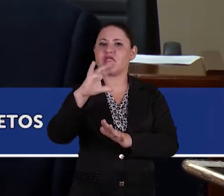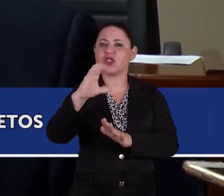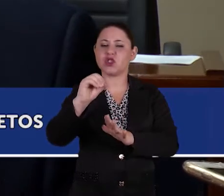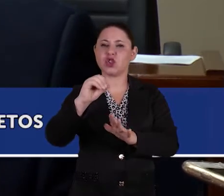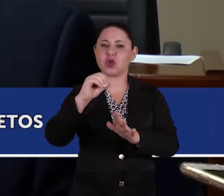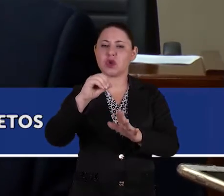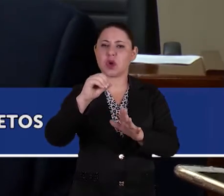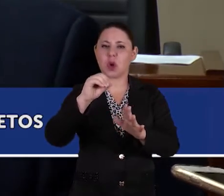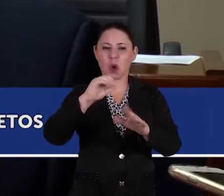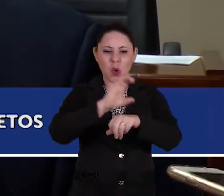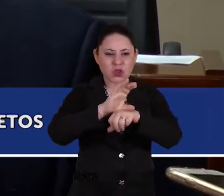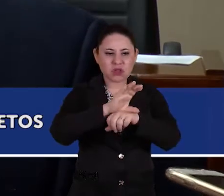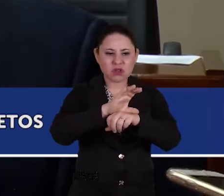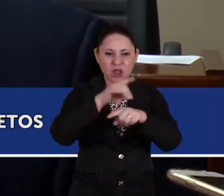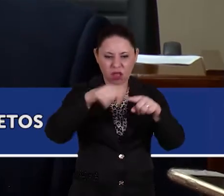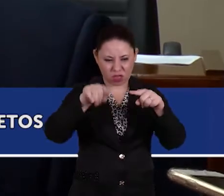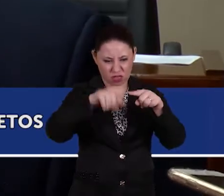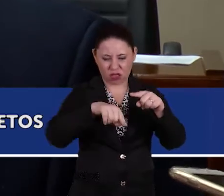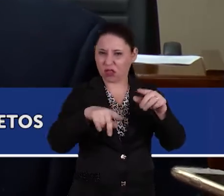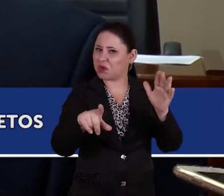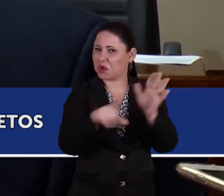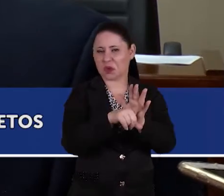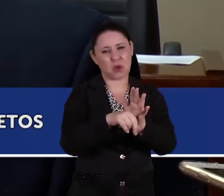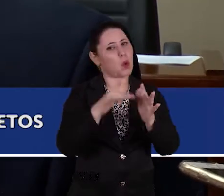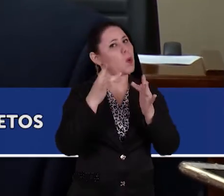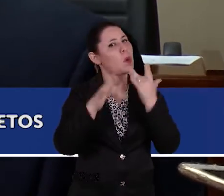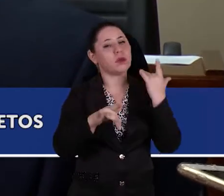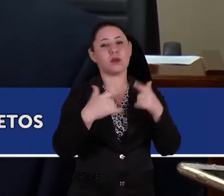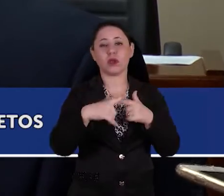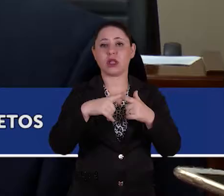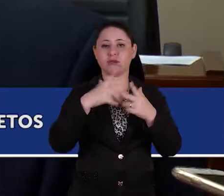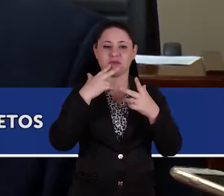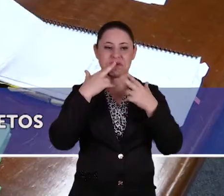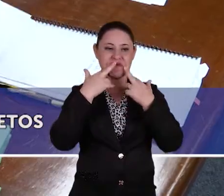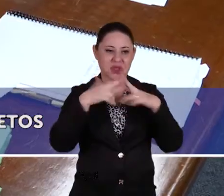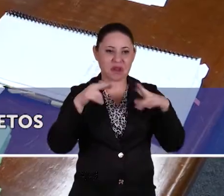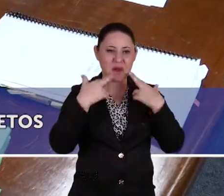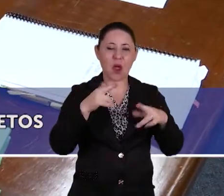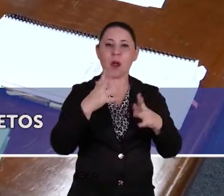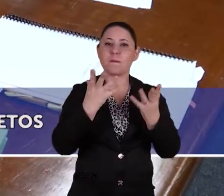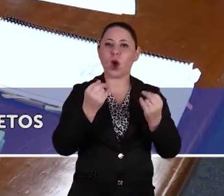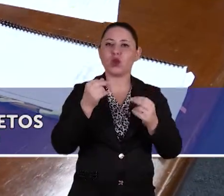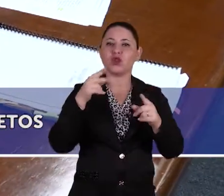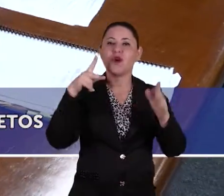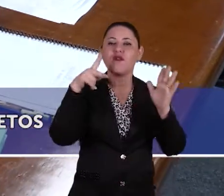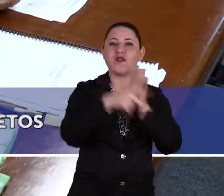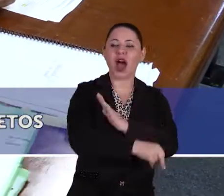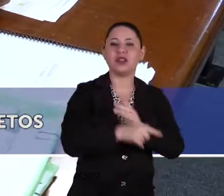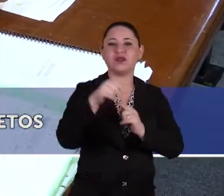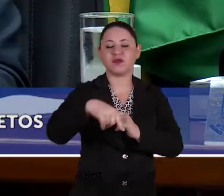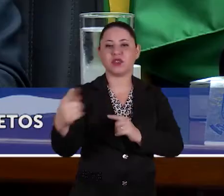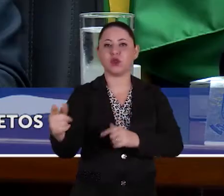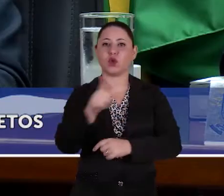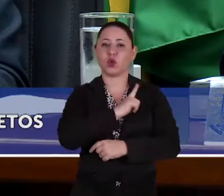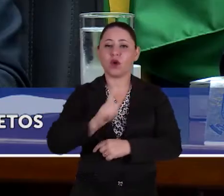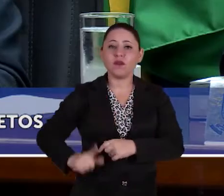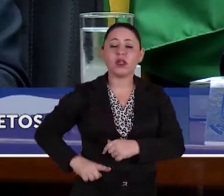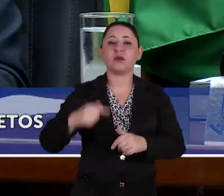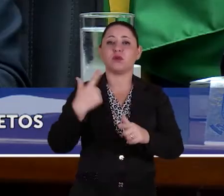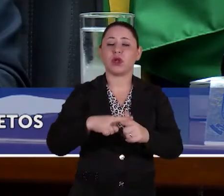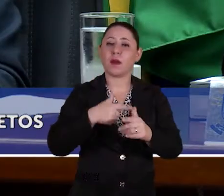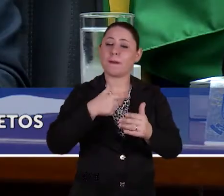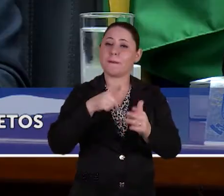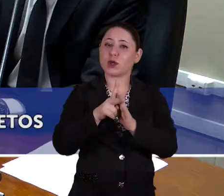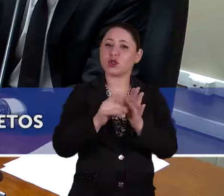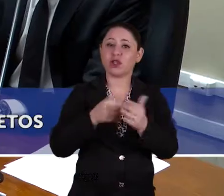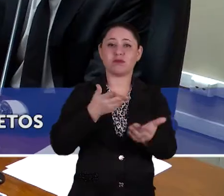iniciativa ou com inconstitucionalidade mesmo, porque havia uma reclamação muito grande, muitos vetos vindo por parte do governo de projetos que aqui passavam.